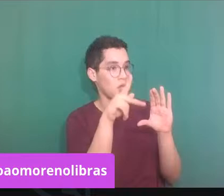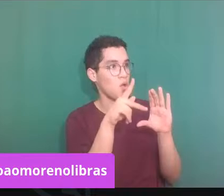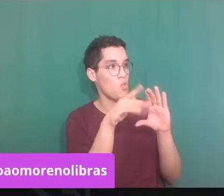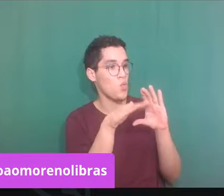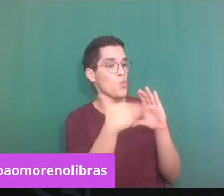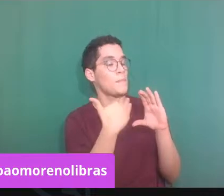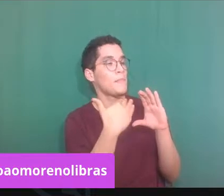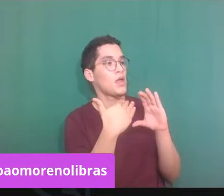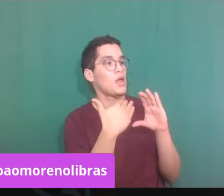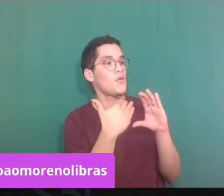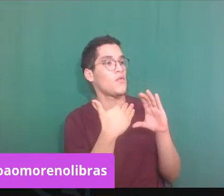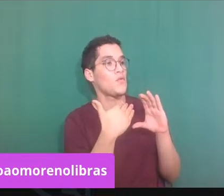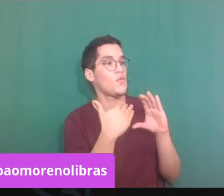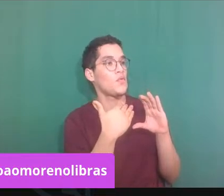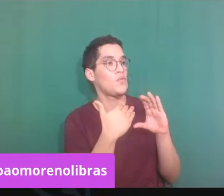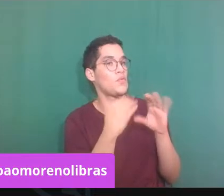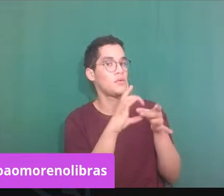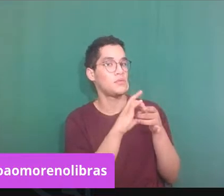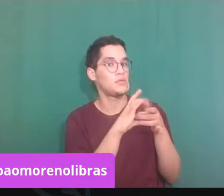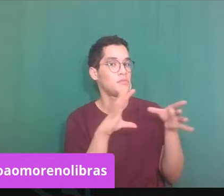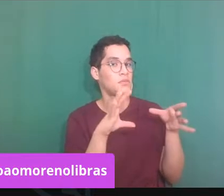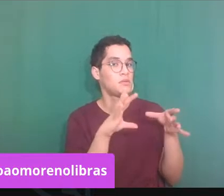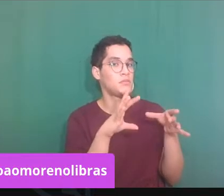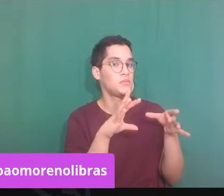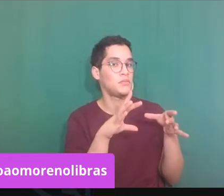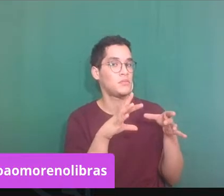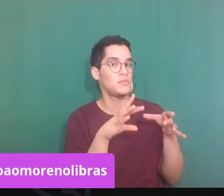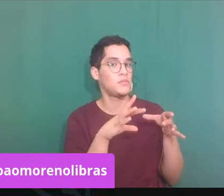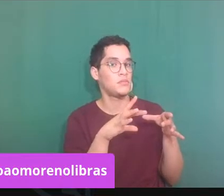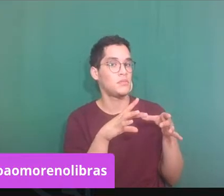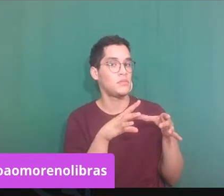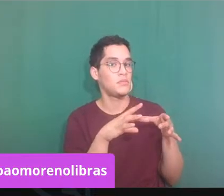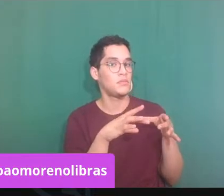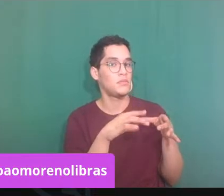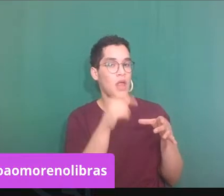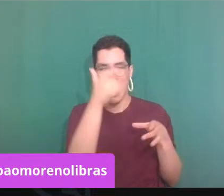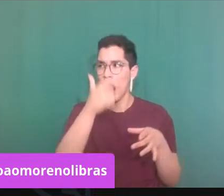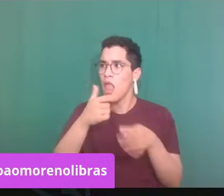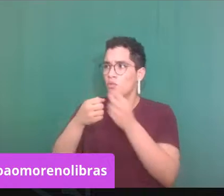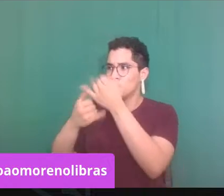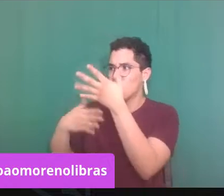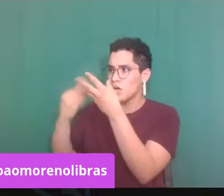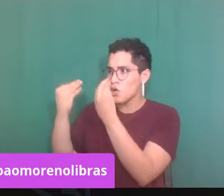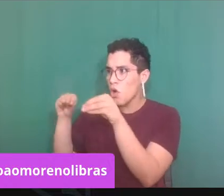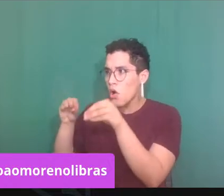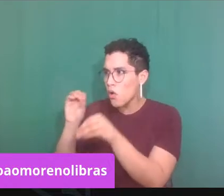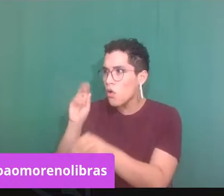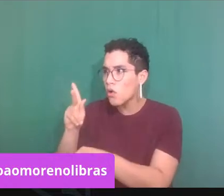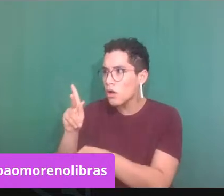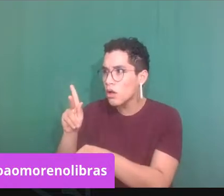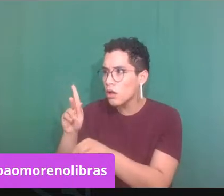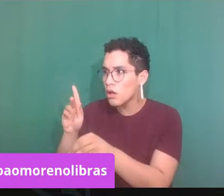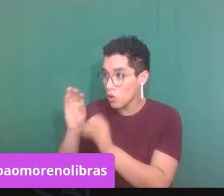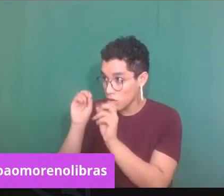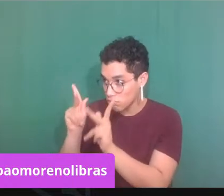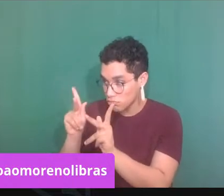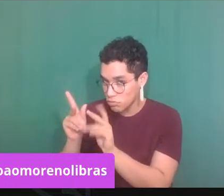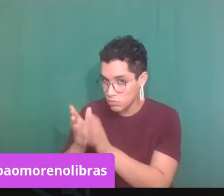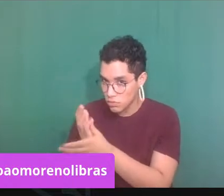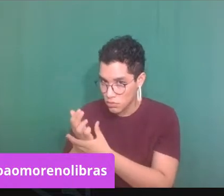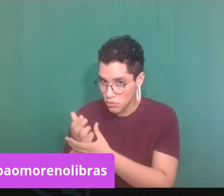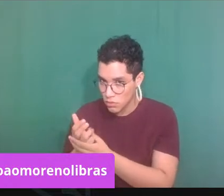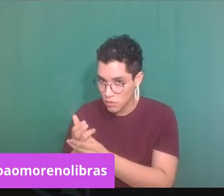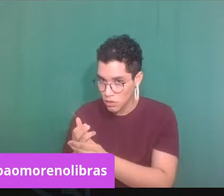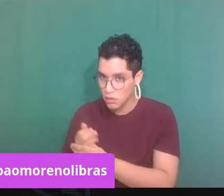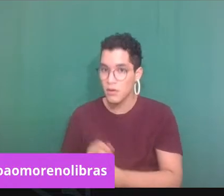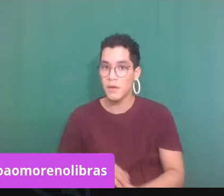seu e-mail. Posso sim. Vocês querem, eu vou pôr no chat? Põe no chat? Então, ó, eu vou ler para vocês. Pode, bom, sim. É tudo